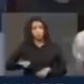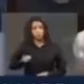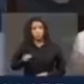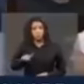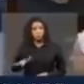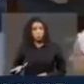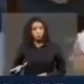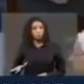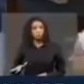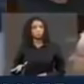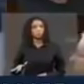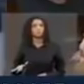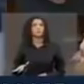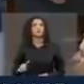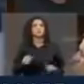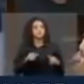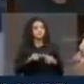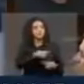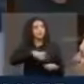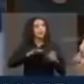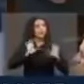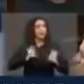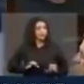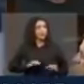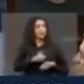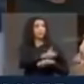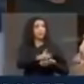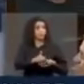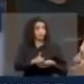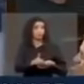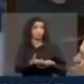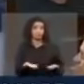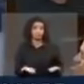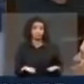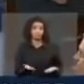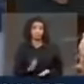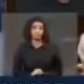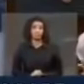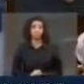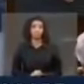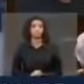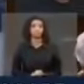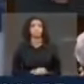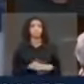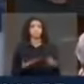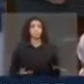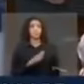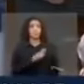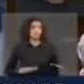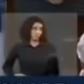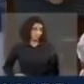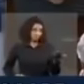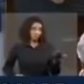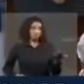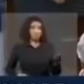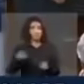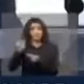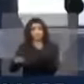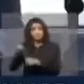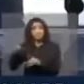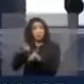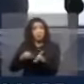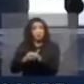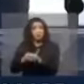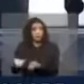pode fugir do campo da ética e da moral. E é por causa disto, ministra relatora, que os militantes abortistas